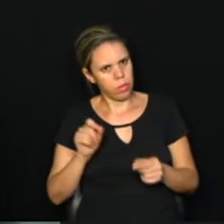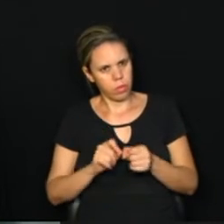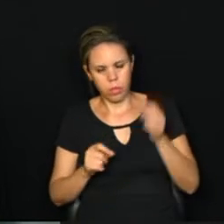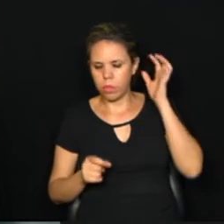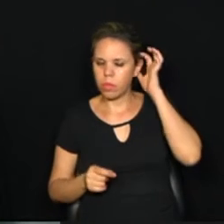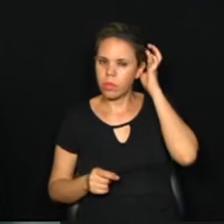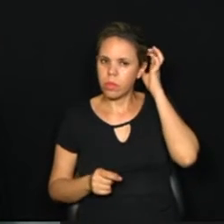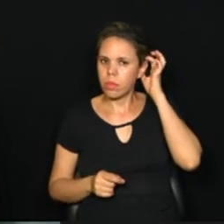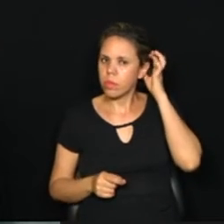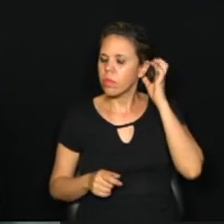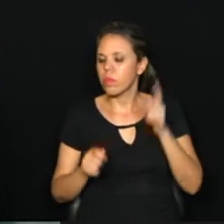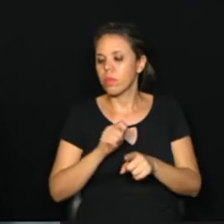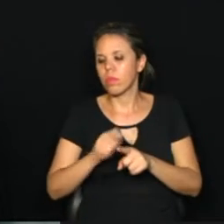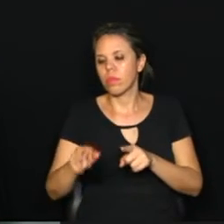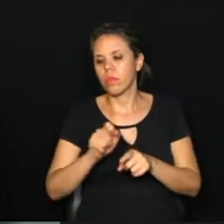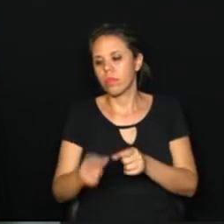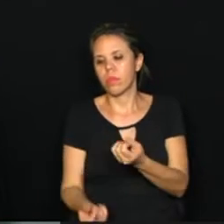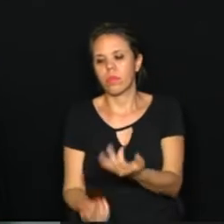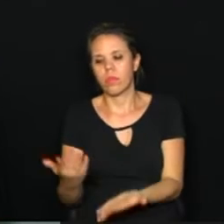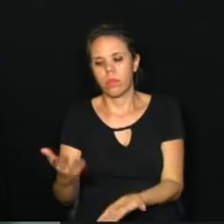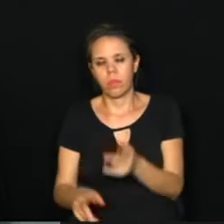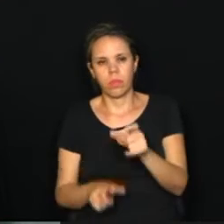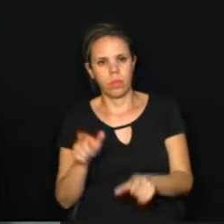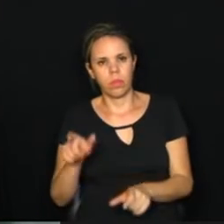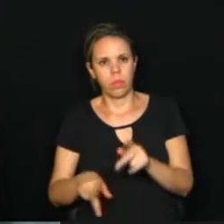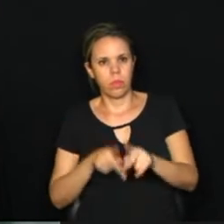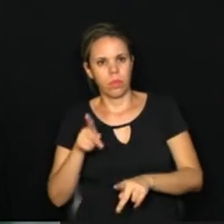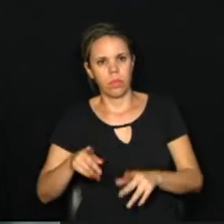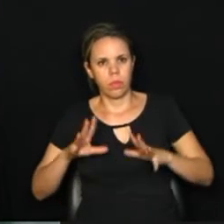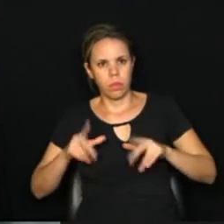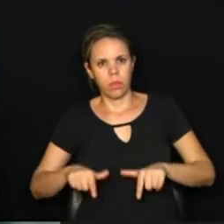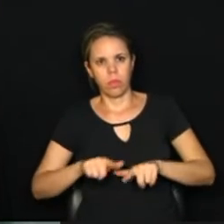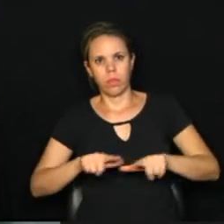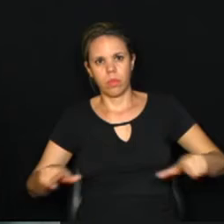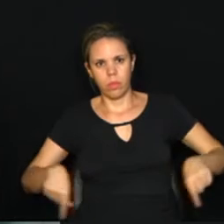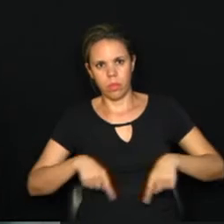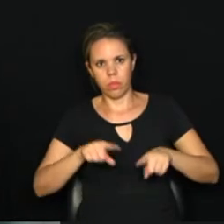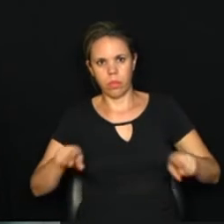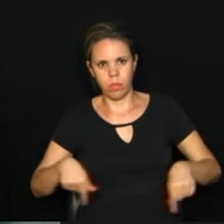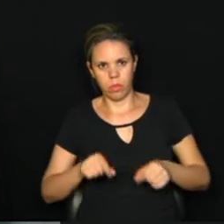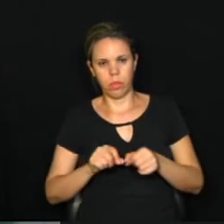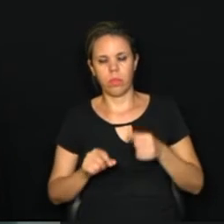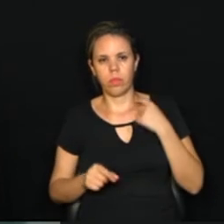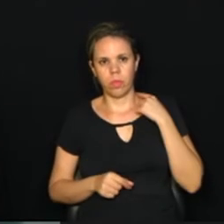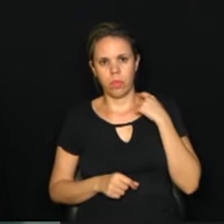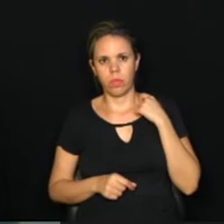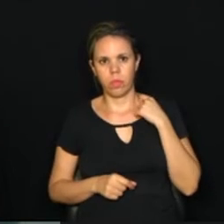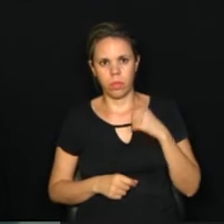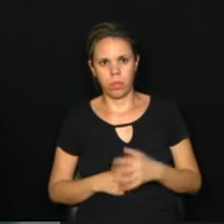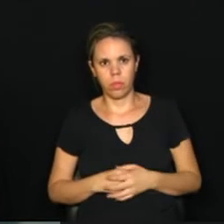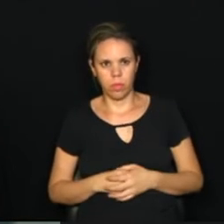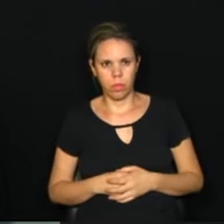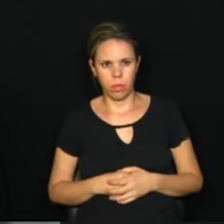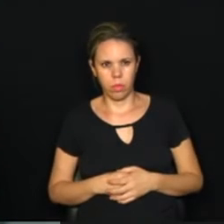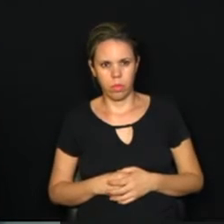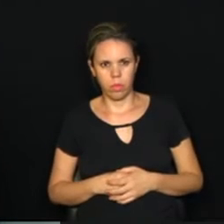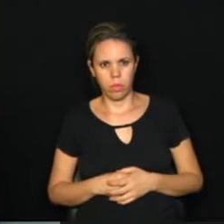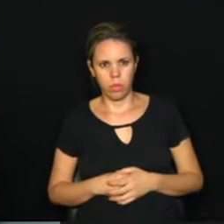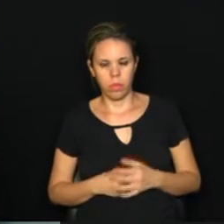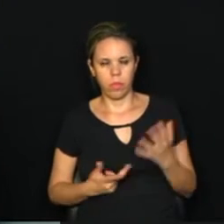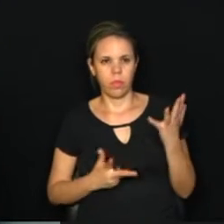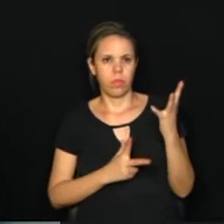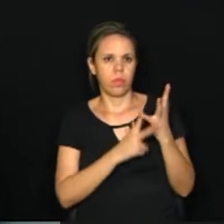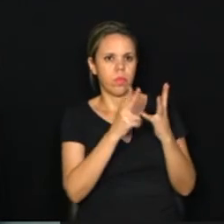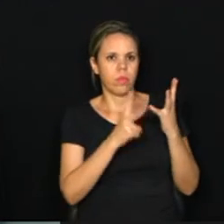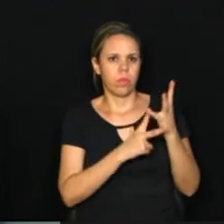por moradores. Essa questão da limpeza do terreno, de fazer a limpeza de poda